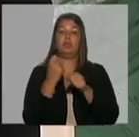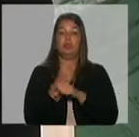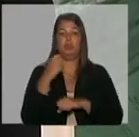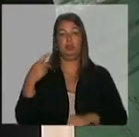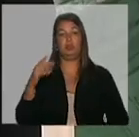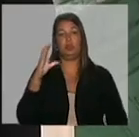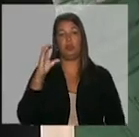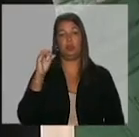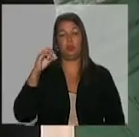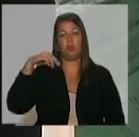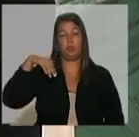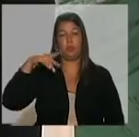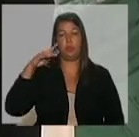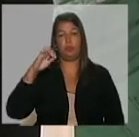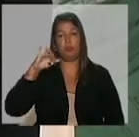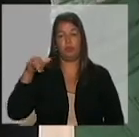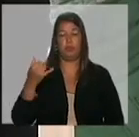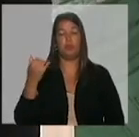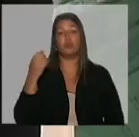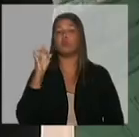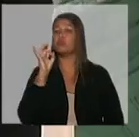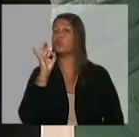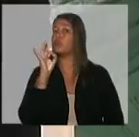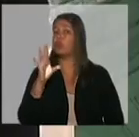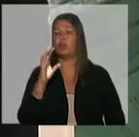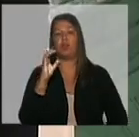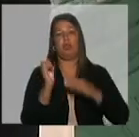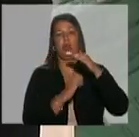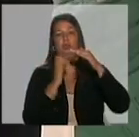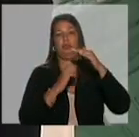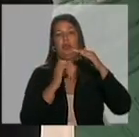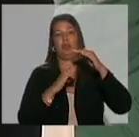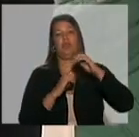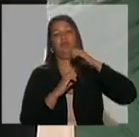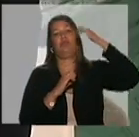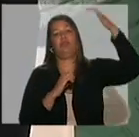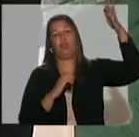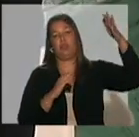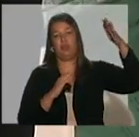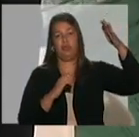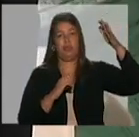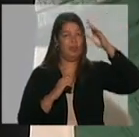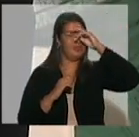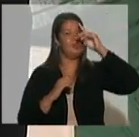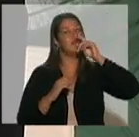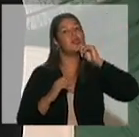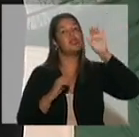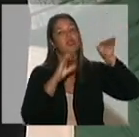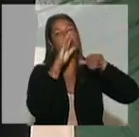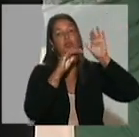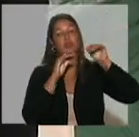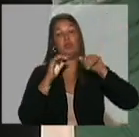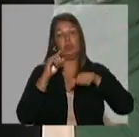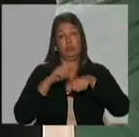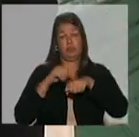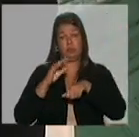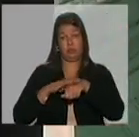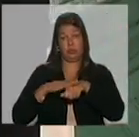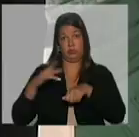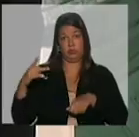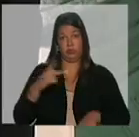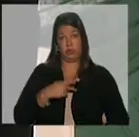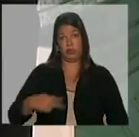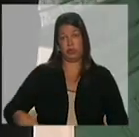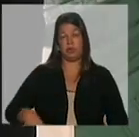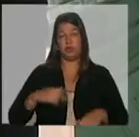das obras do Comperj, só empresas estrangeiras foram chamadas, segundo o presidente da Petrobras, porque ele